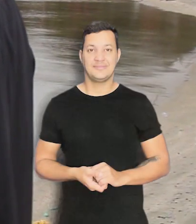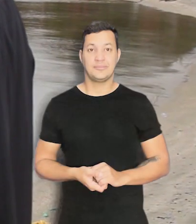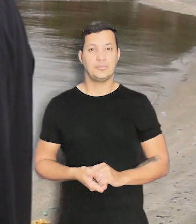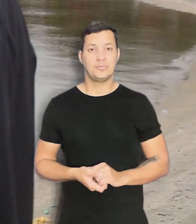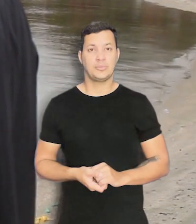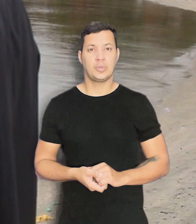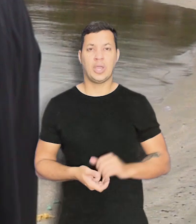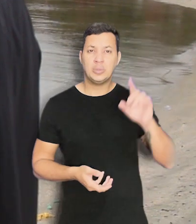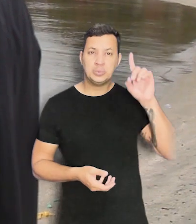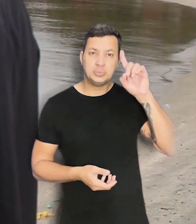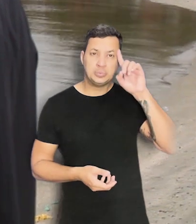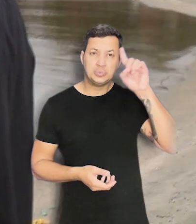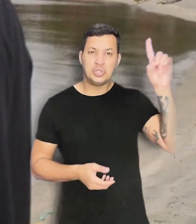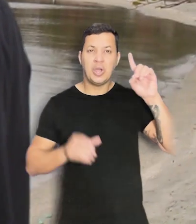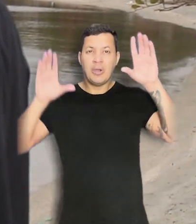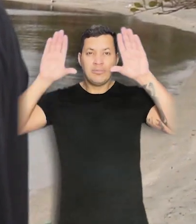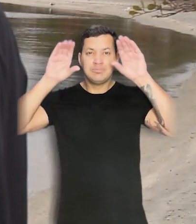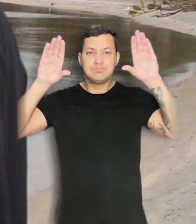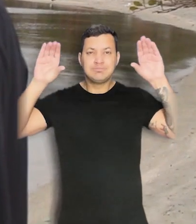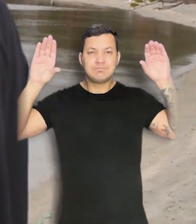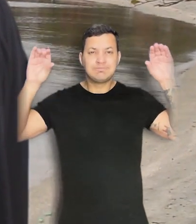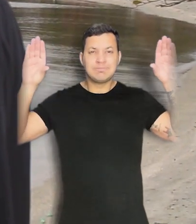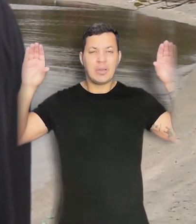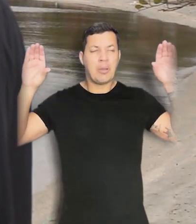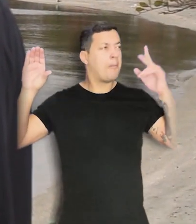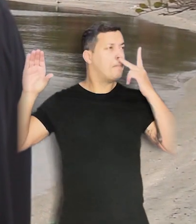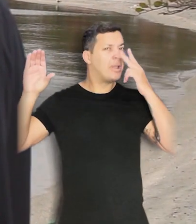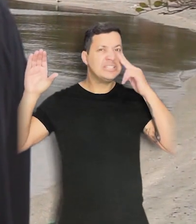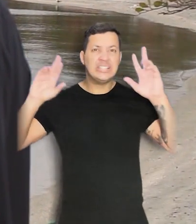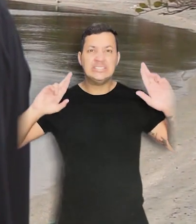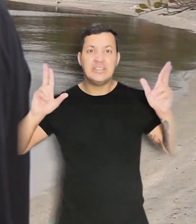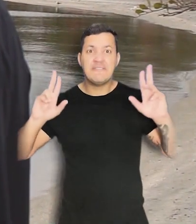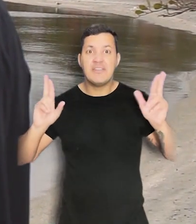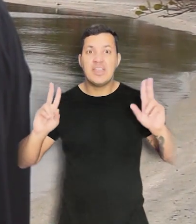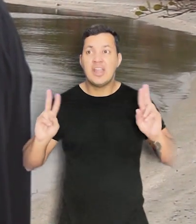Era um dia nublado e tudo parecia diferente.